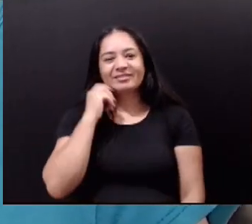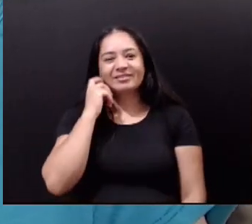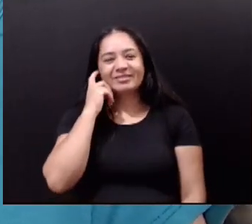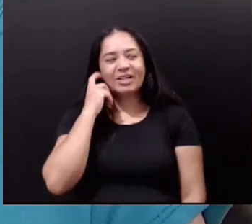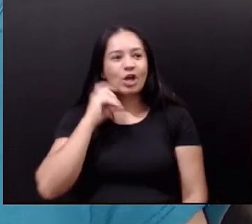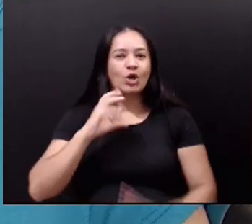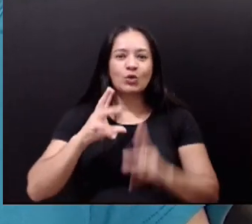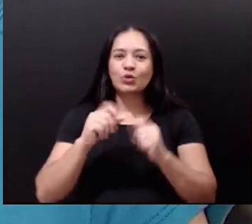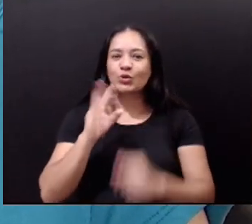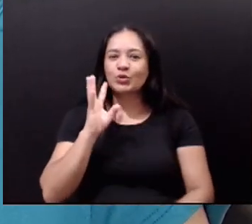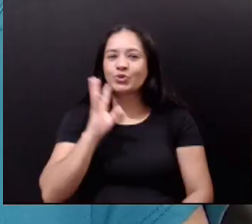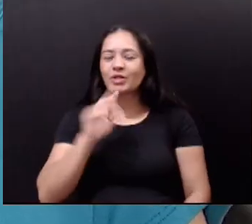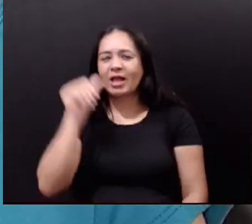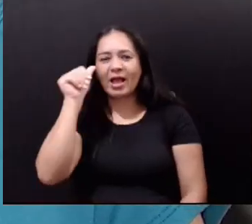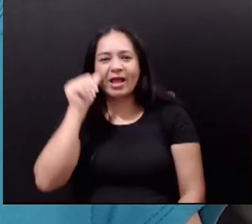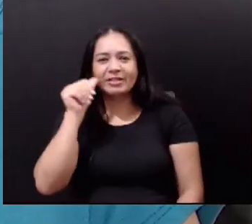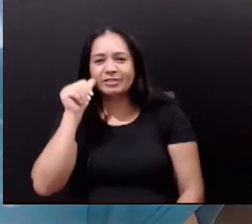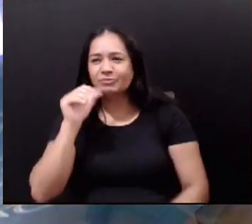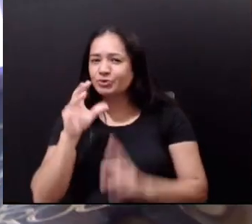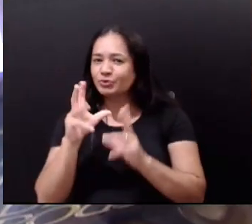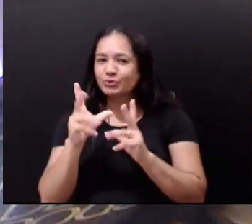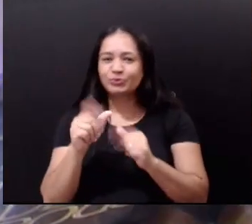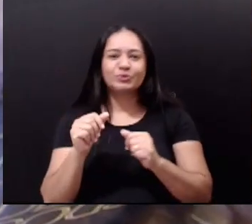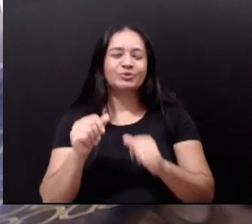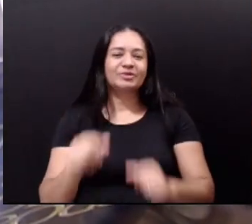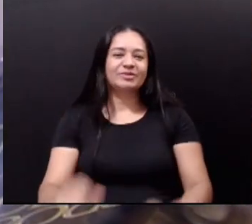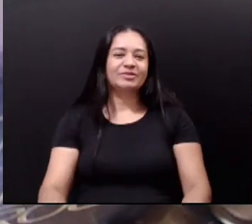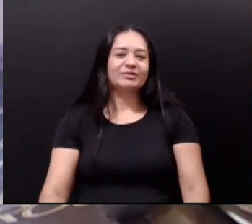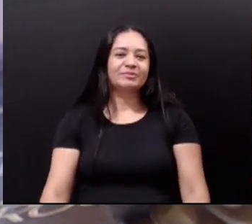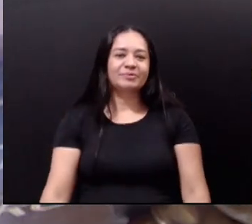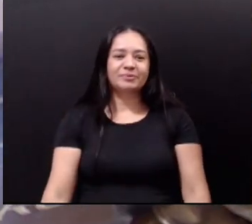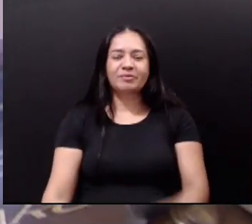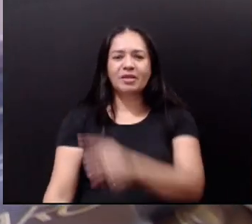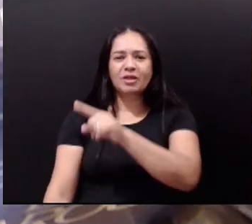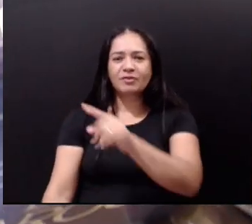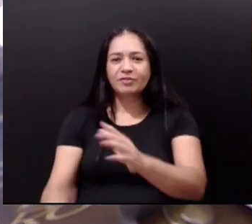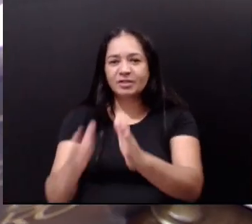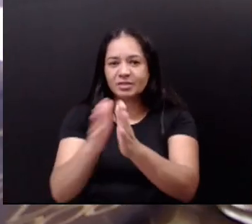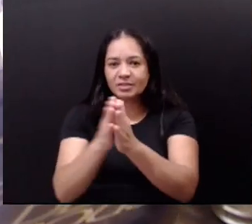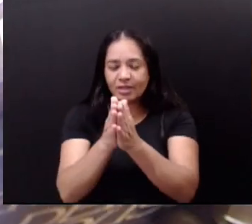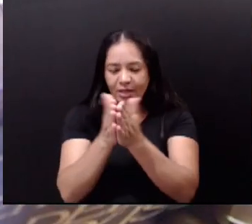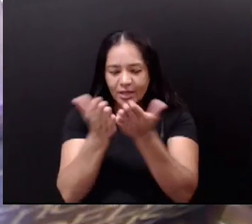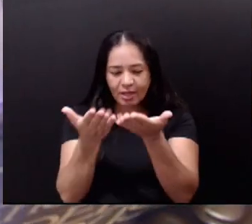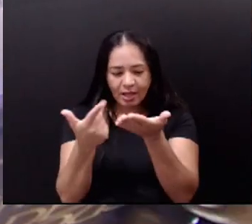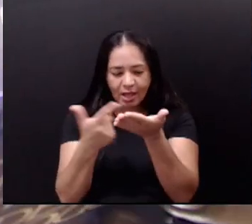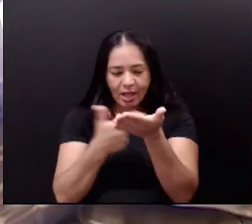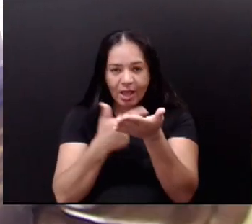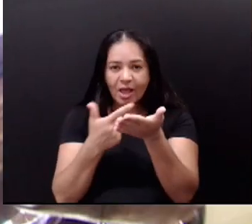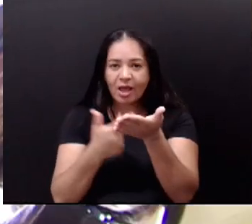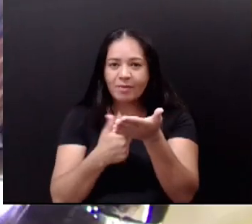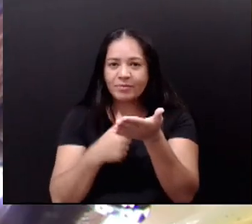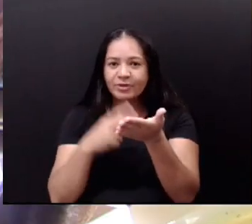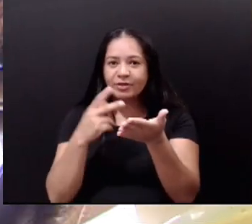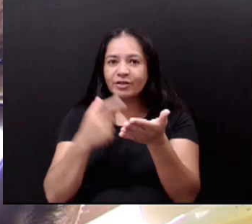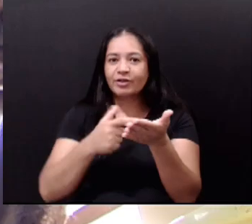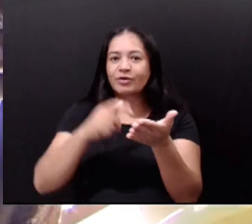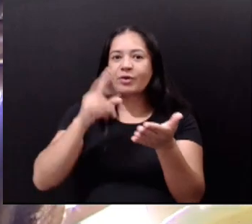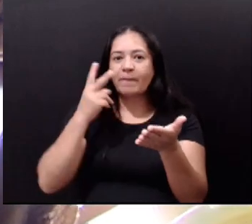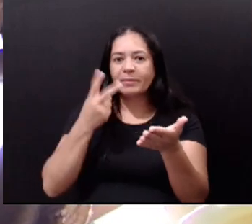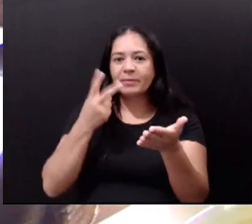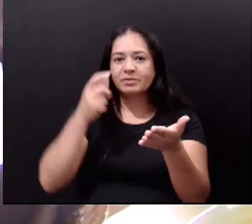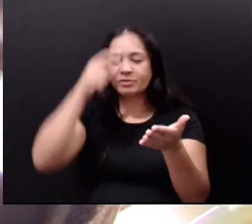meninas, todo mundo. E quando você abriu o livro e viu que o personagem mais importante era você, o que você